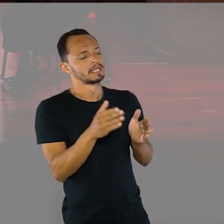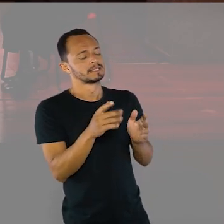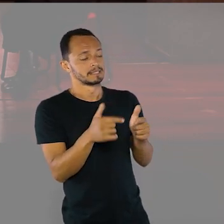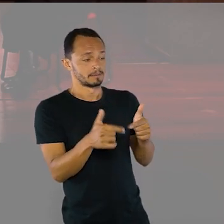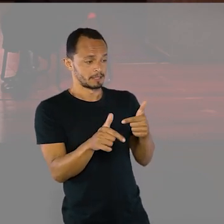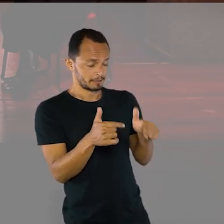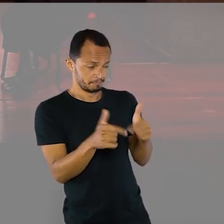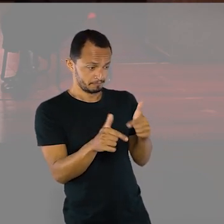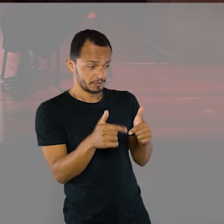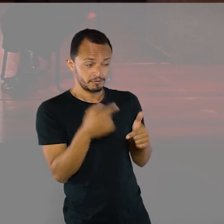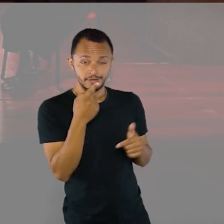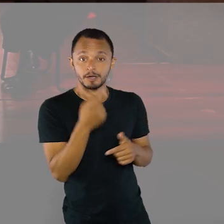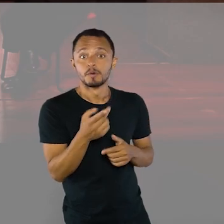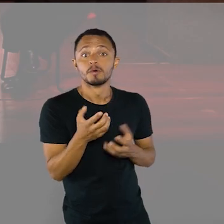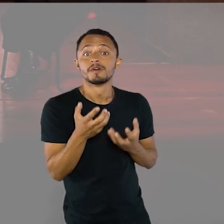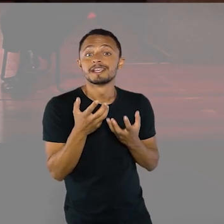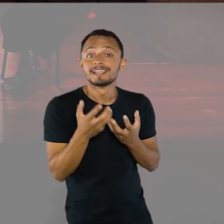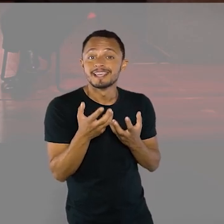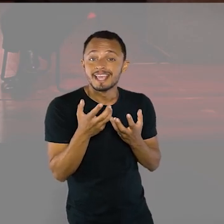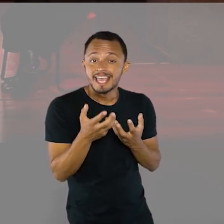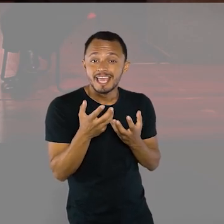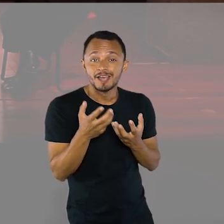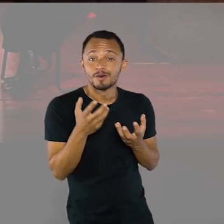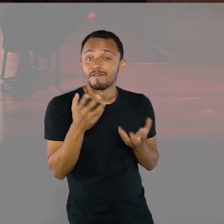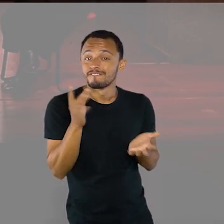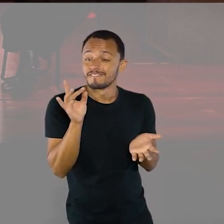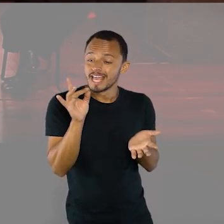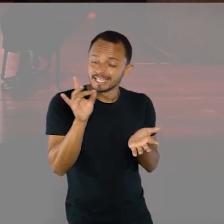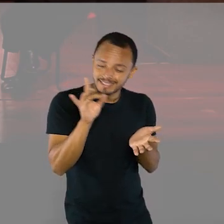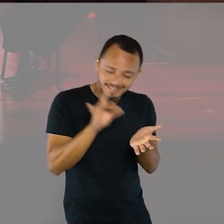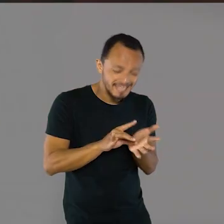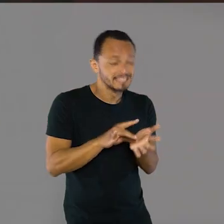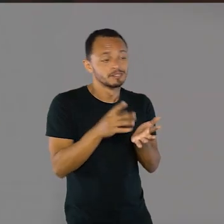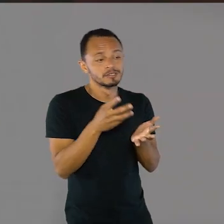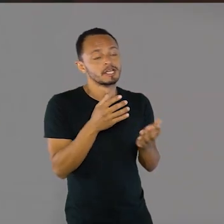eu vou fazer questão de levar uma amizade impossível.